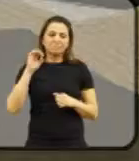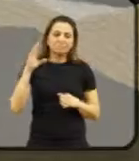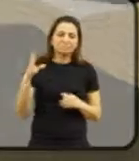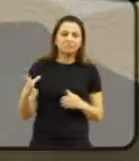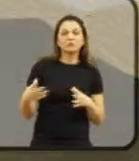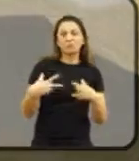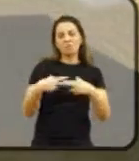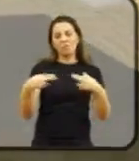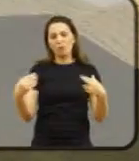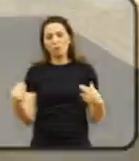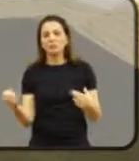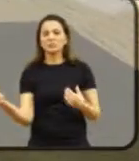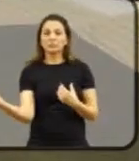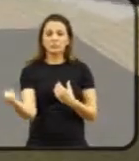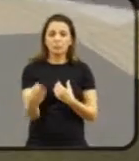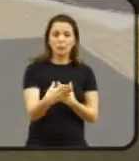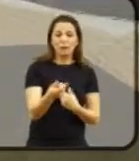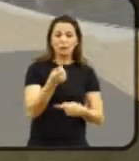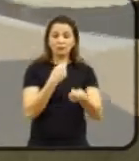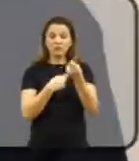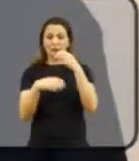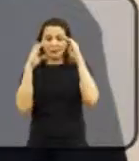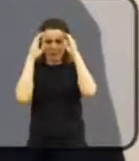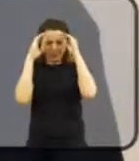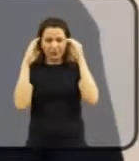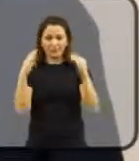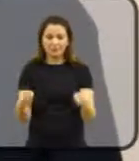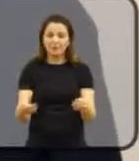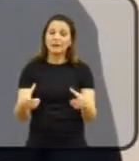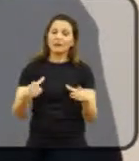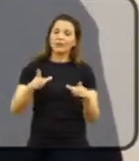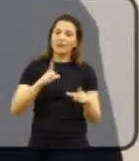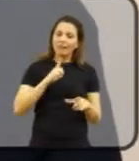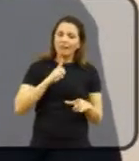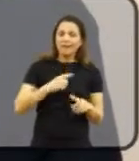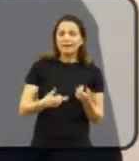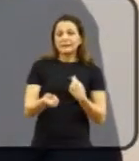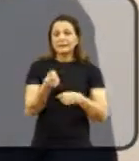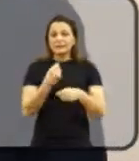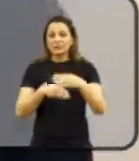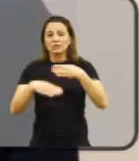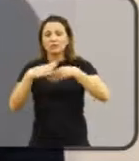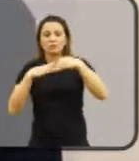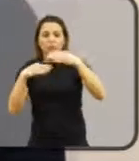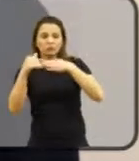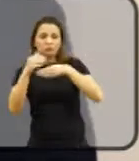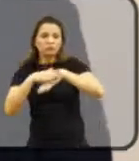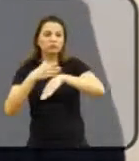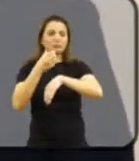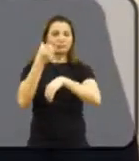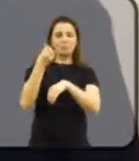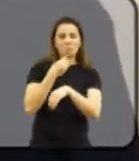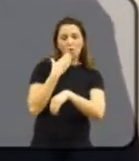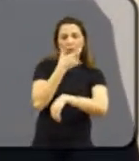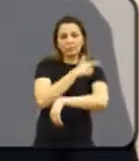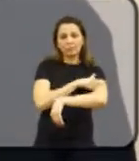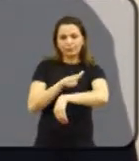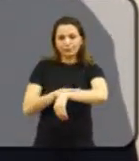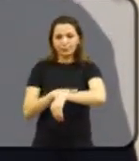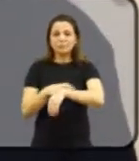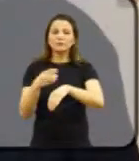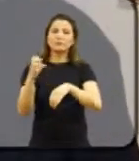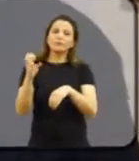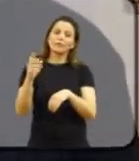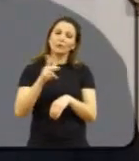proporcionar renda com dignidade. E para se ter renda, tem que ter qualificação e educação. O governo do estado fez 28